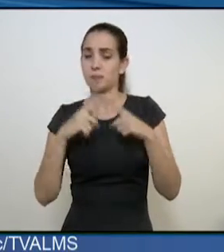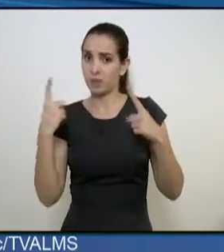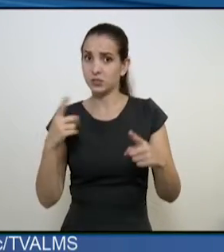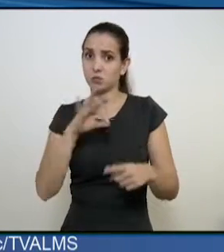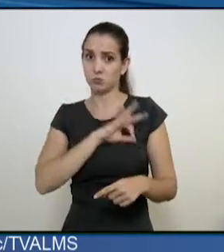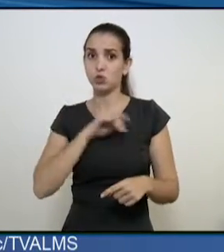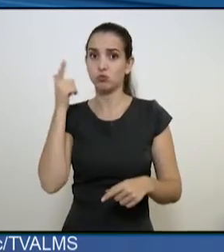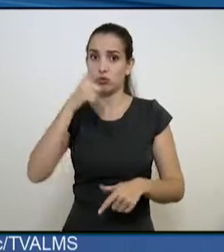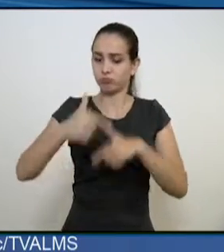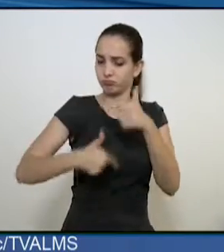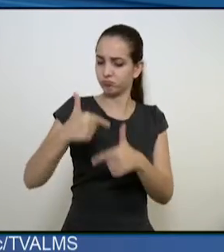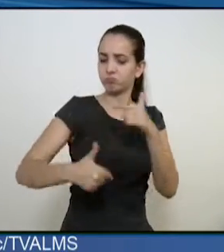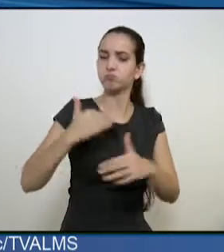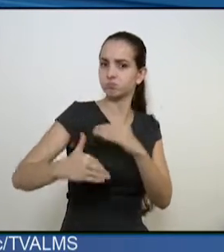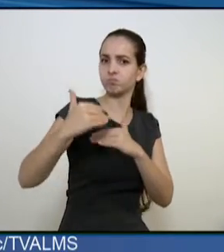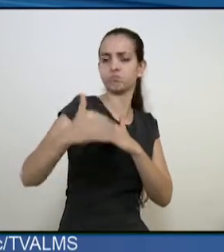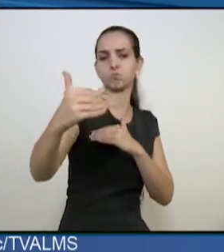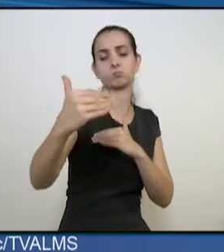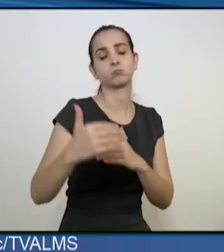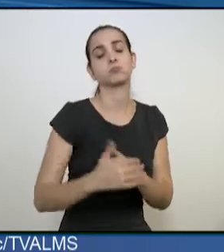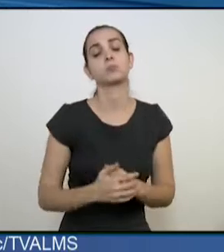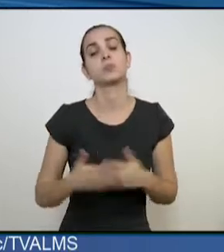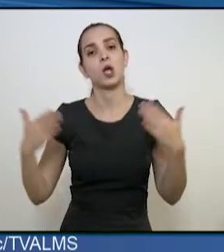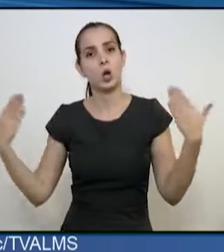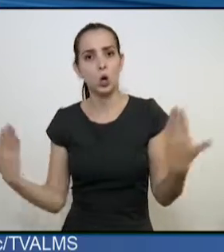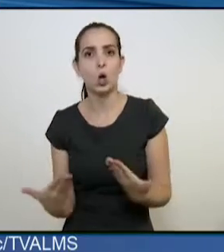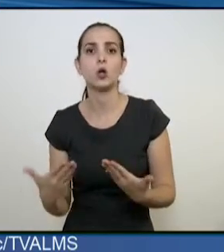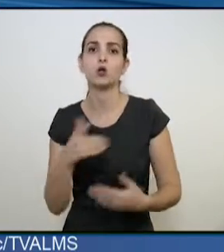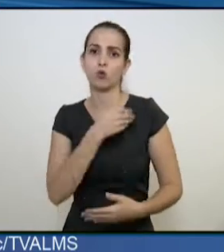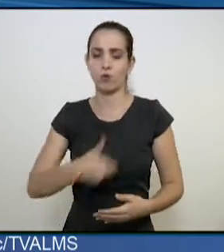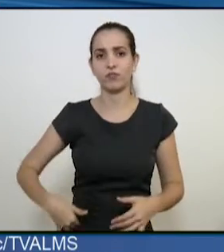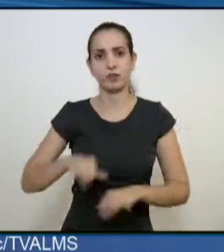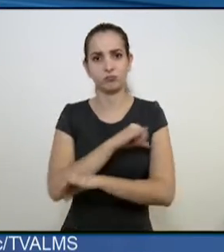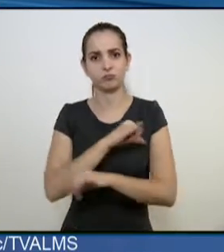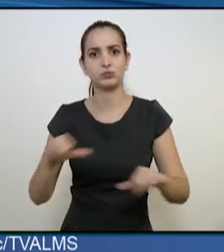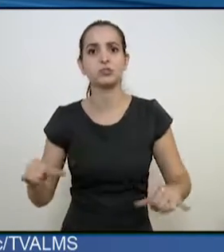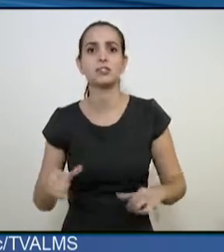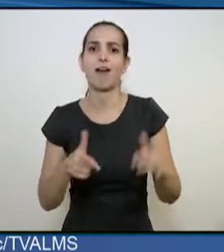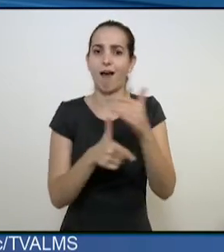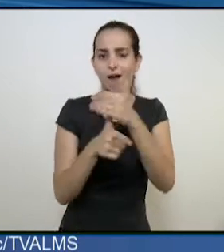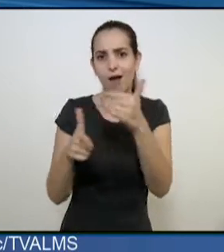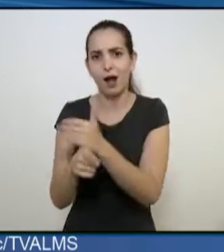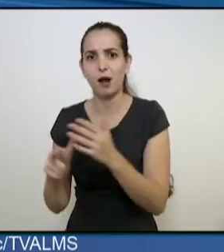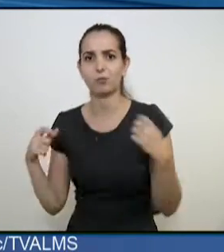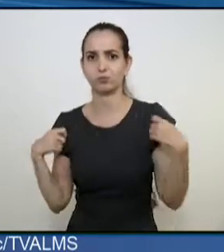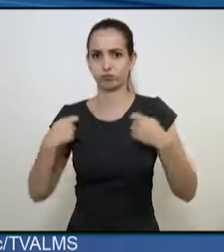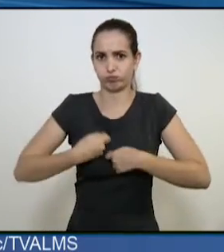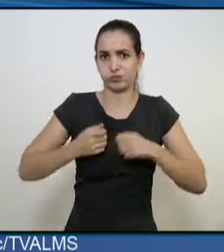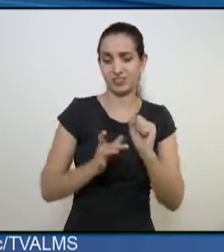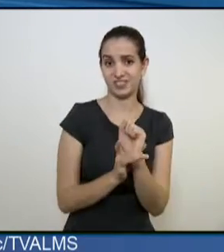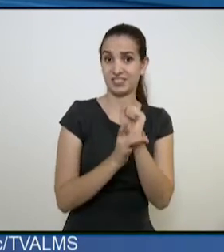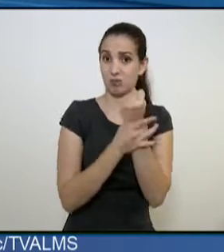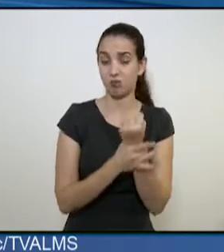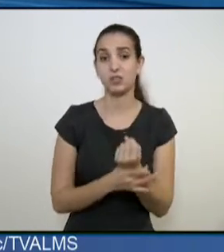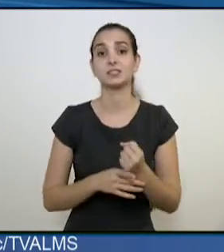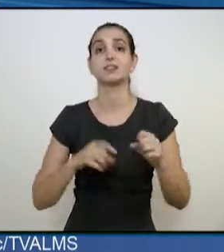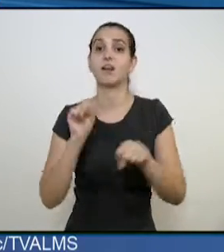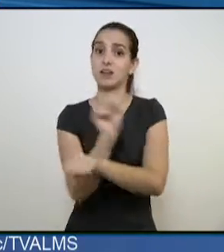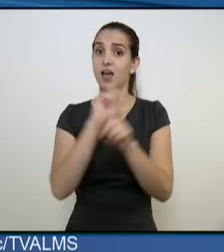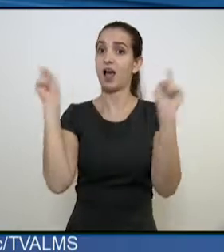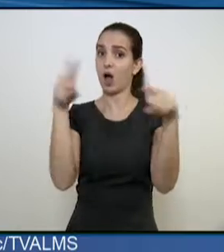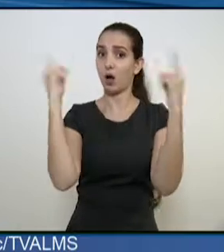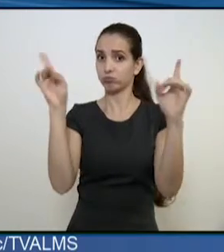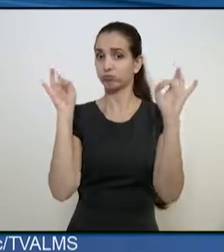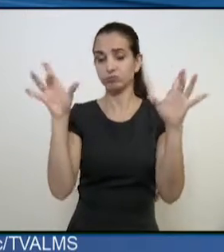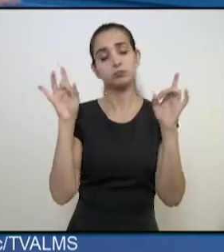governo anuncia agora armas, coletes, equipamentos de segurança para os nossos policiais, viaturas, tudo isso, para que a